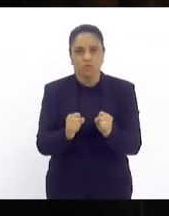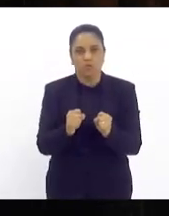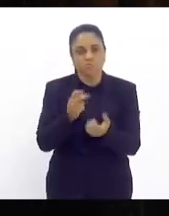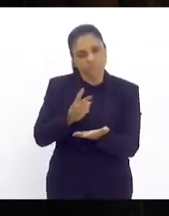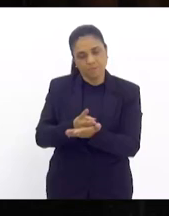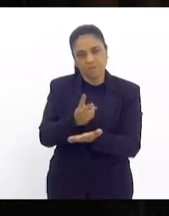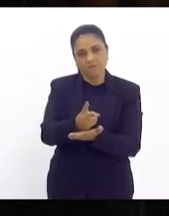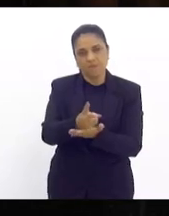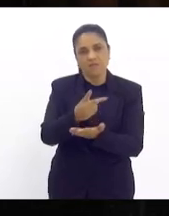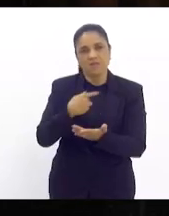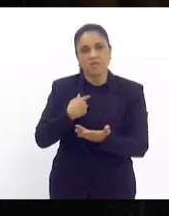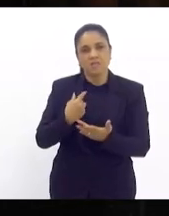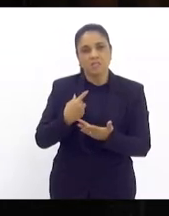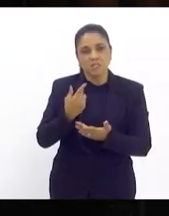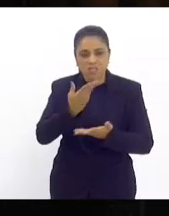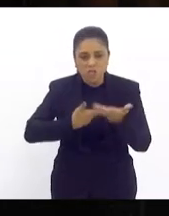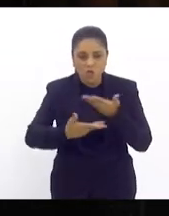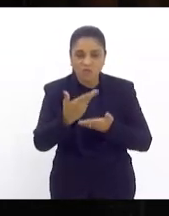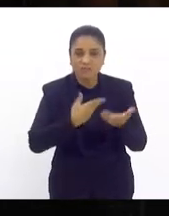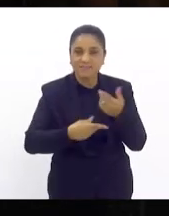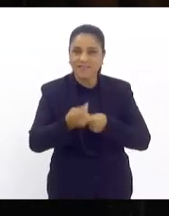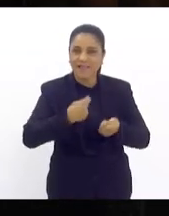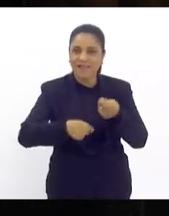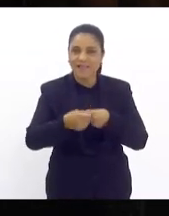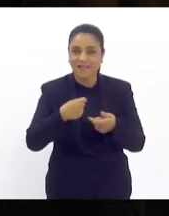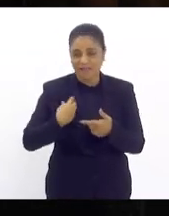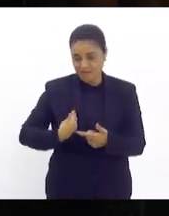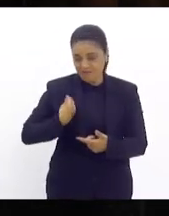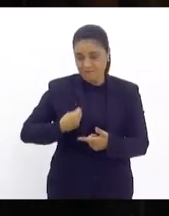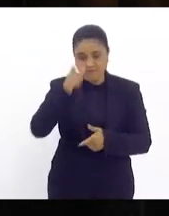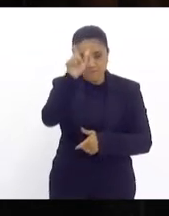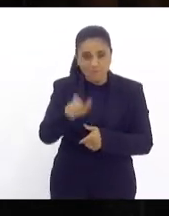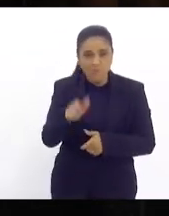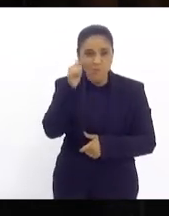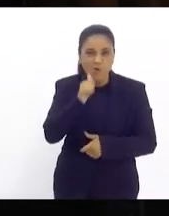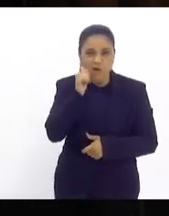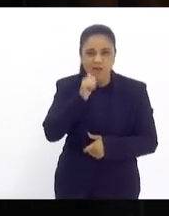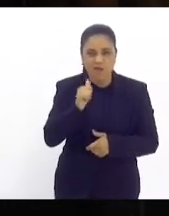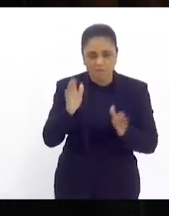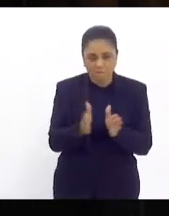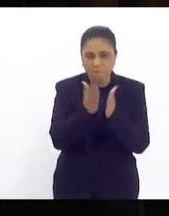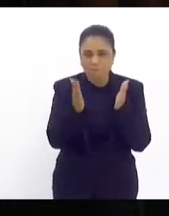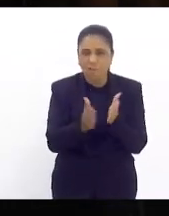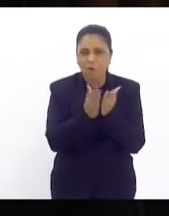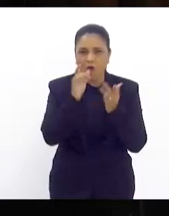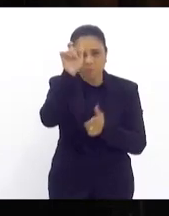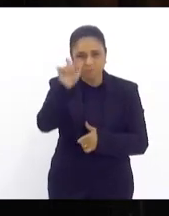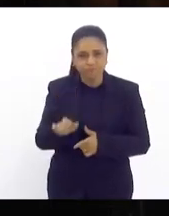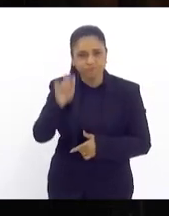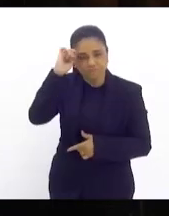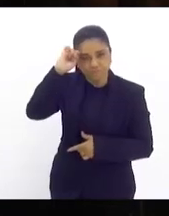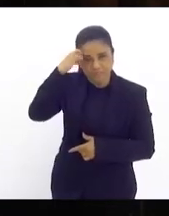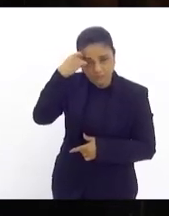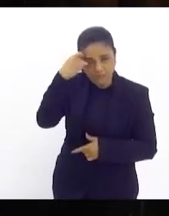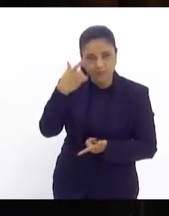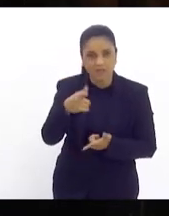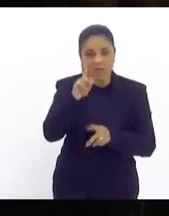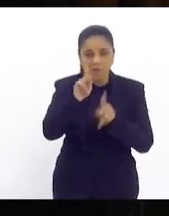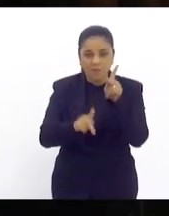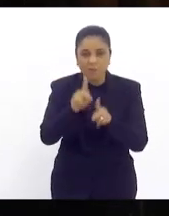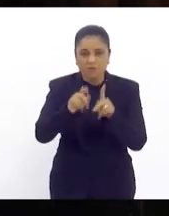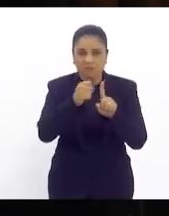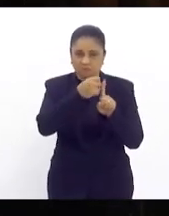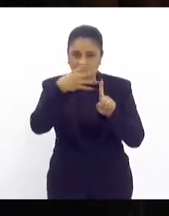das mulheres a vida da população pobre preta favelada a vida da população